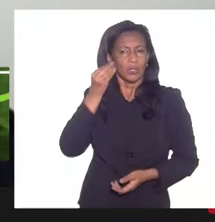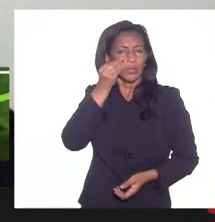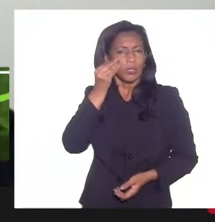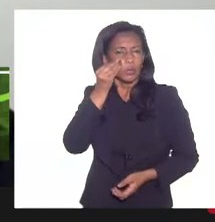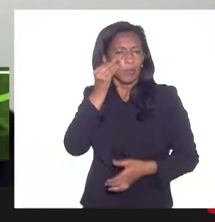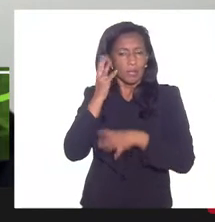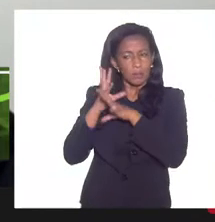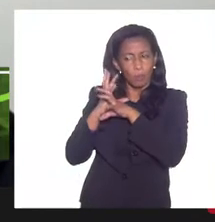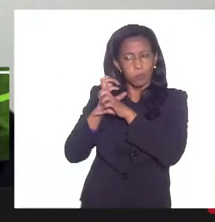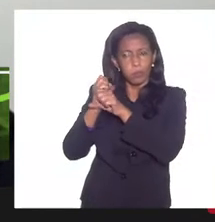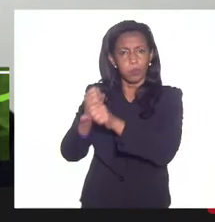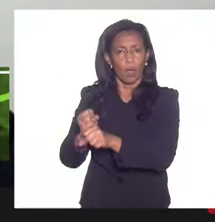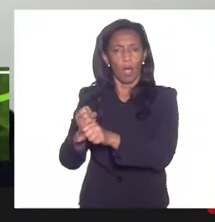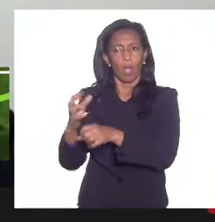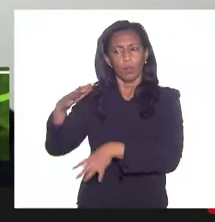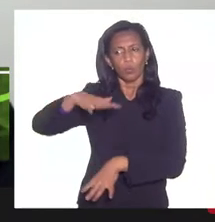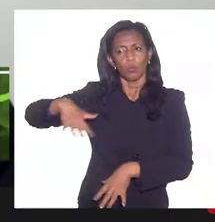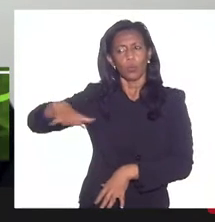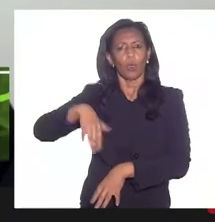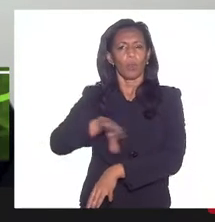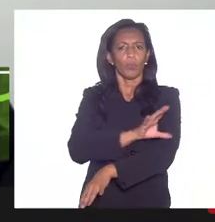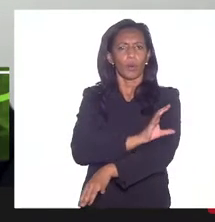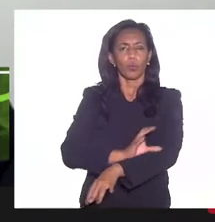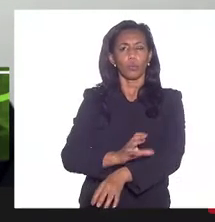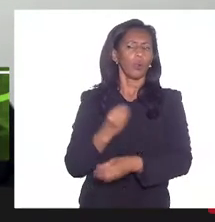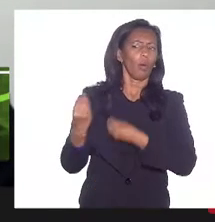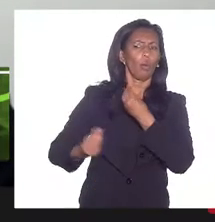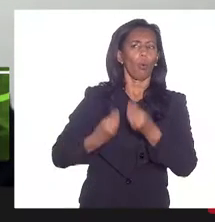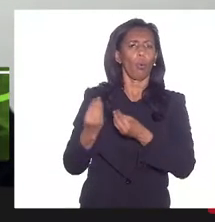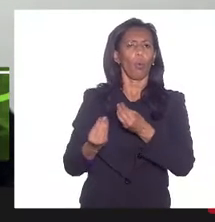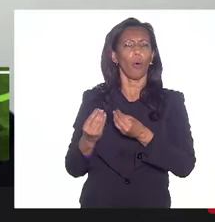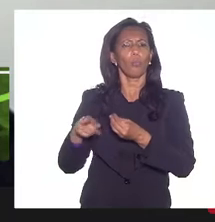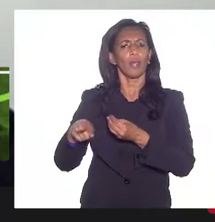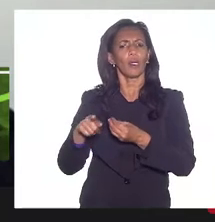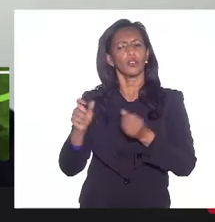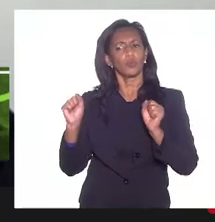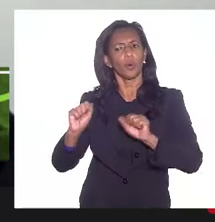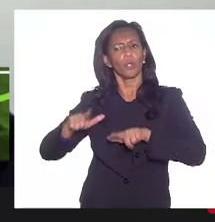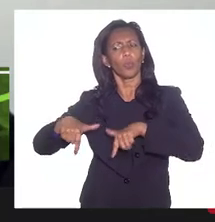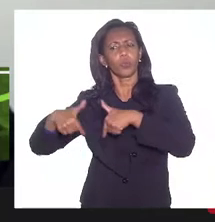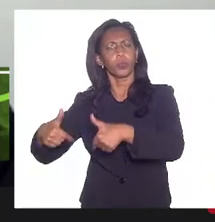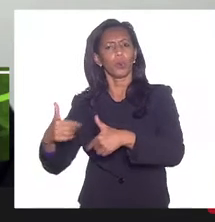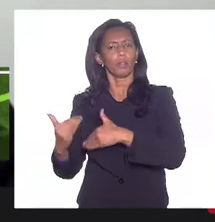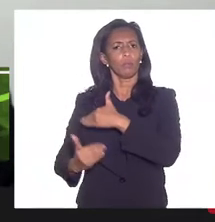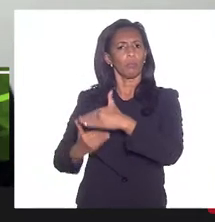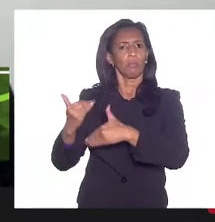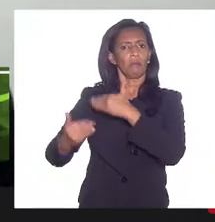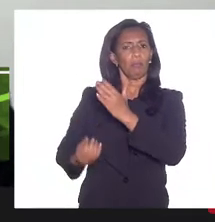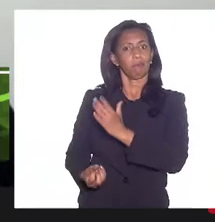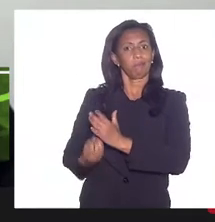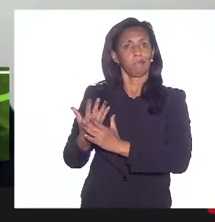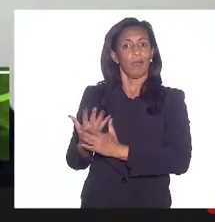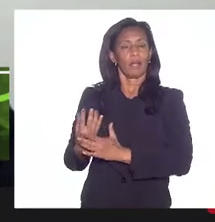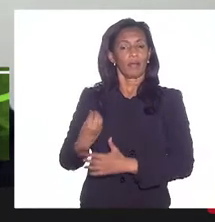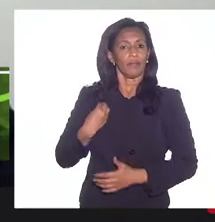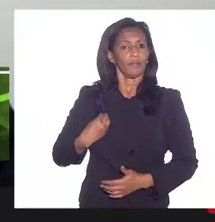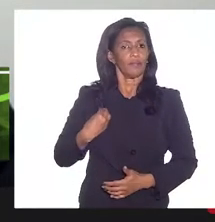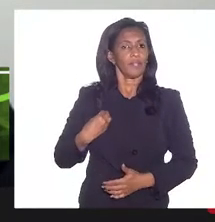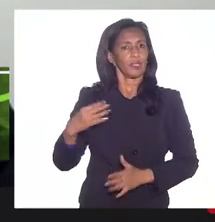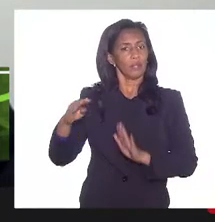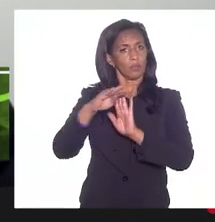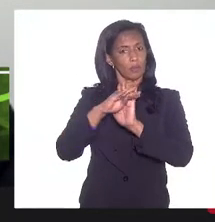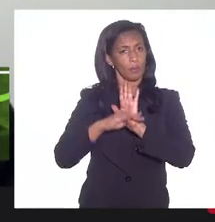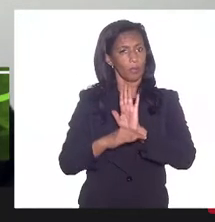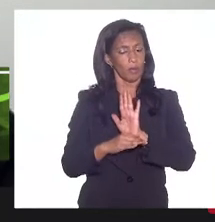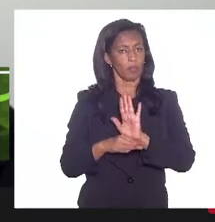acumulada no campo da cultura, como que elas podem atuar de forma protagonista na construção e na vivificação desse programa de